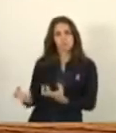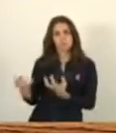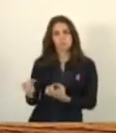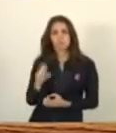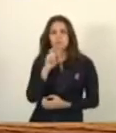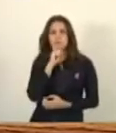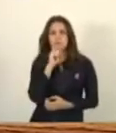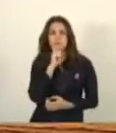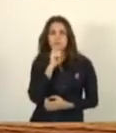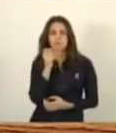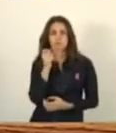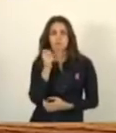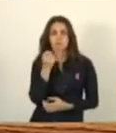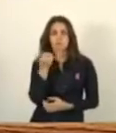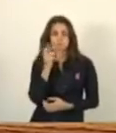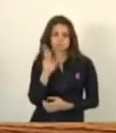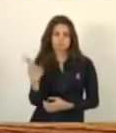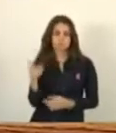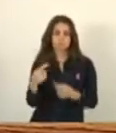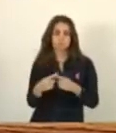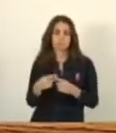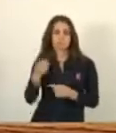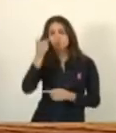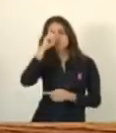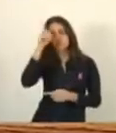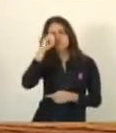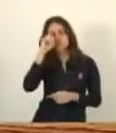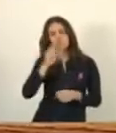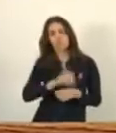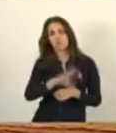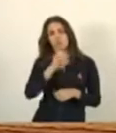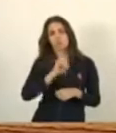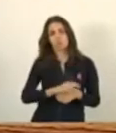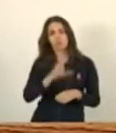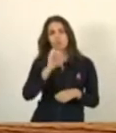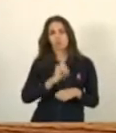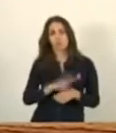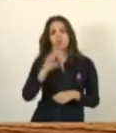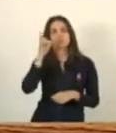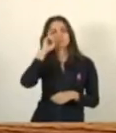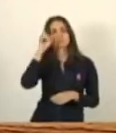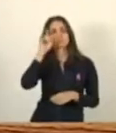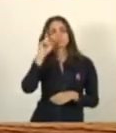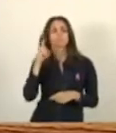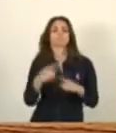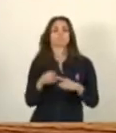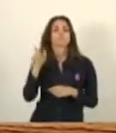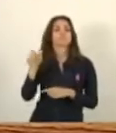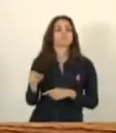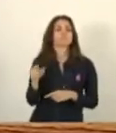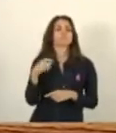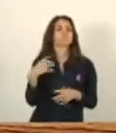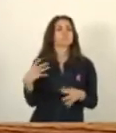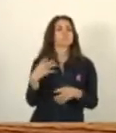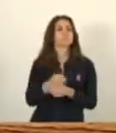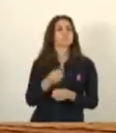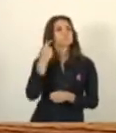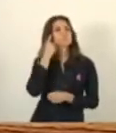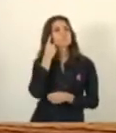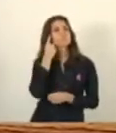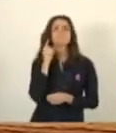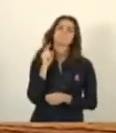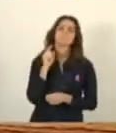um pequeno manancial que é jogado fora todos os dias, dia a dia. O técnico fez as contas e concluiu